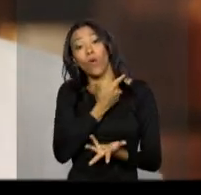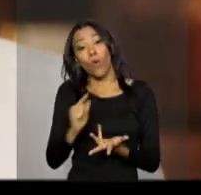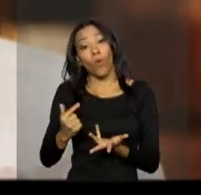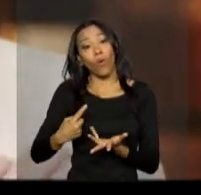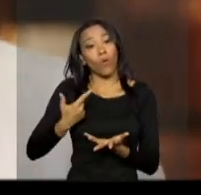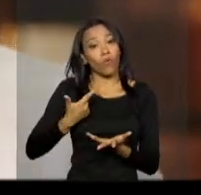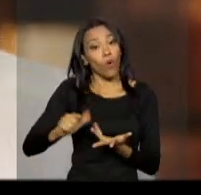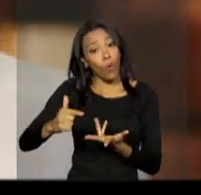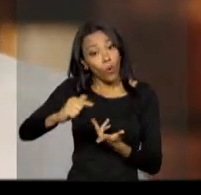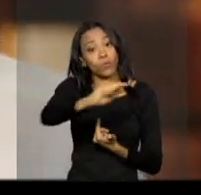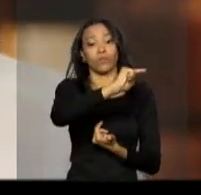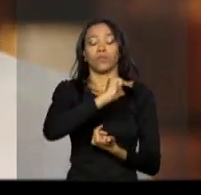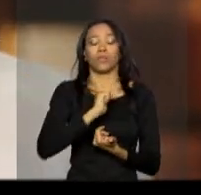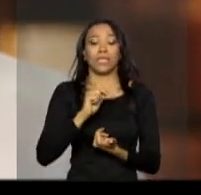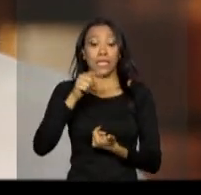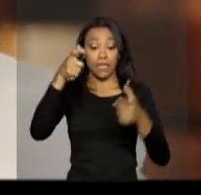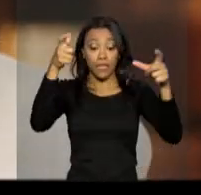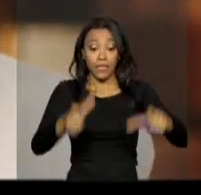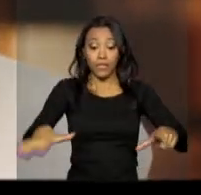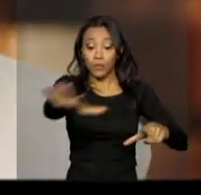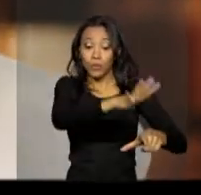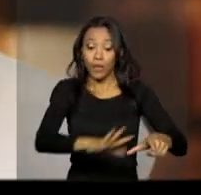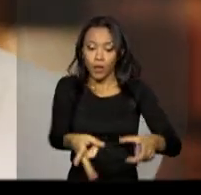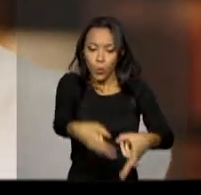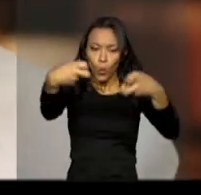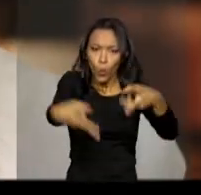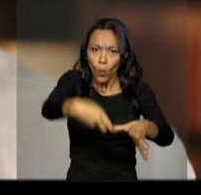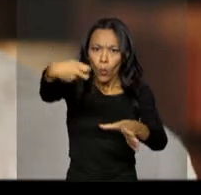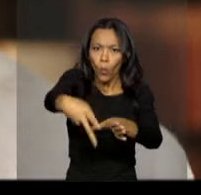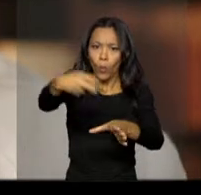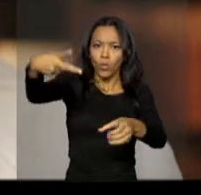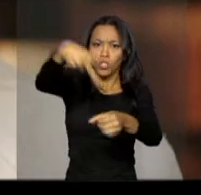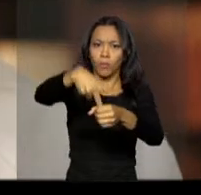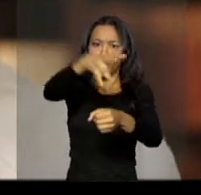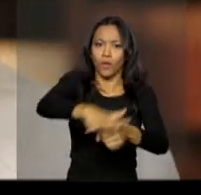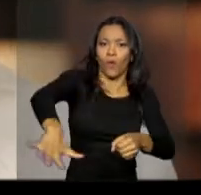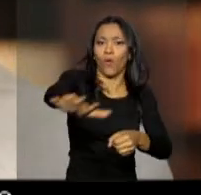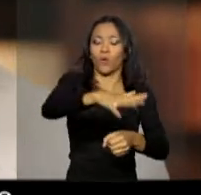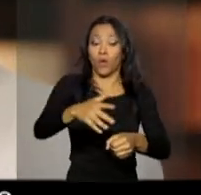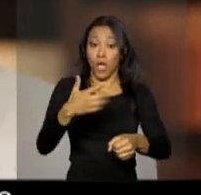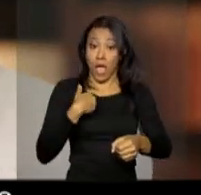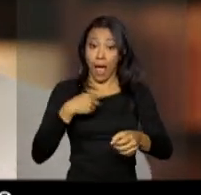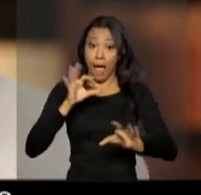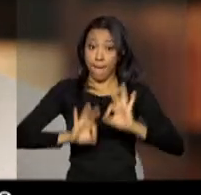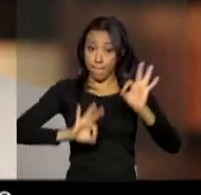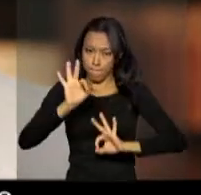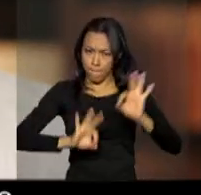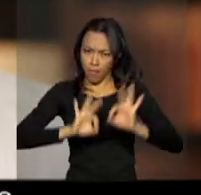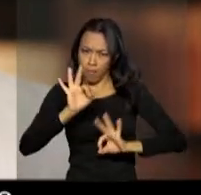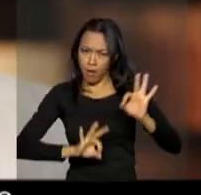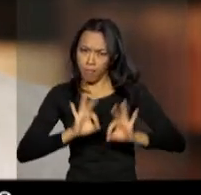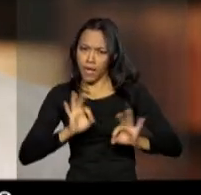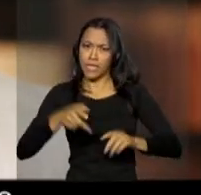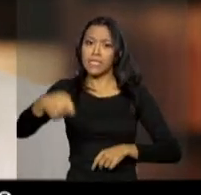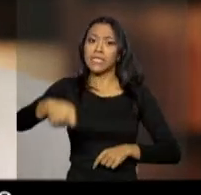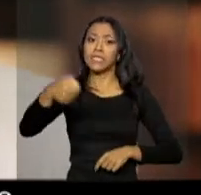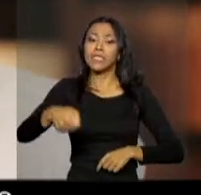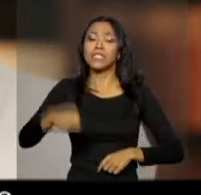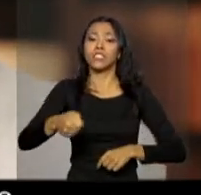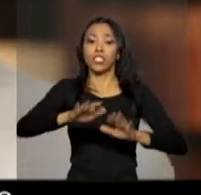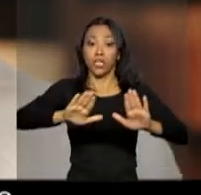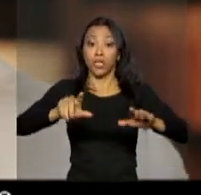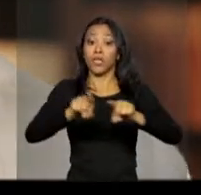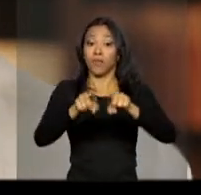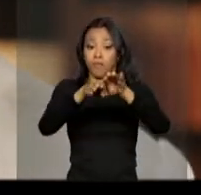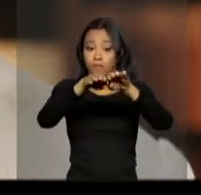benefícios que este megacampo irá trazer. A política que traçamos exige que as plataformas para